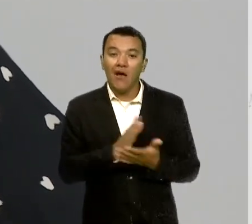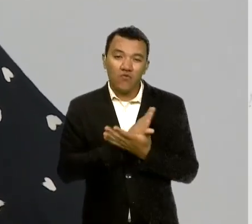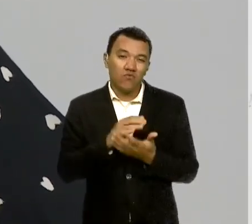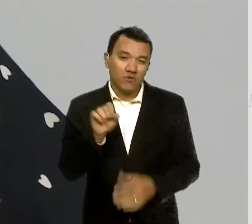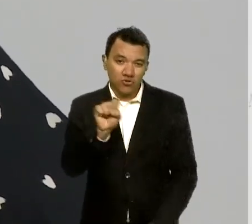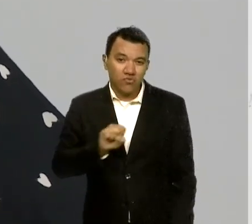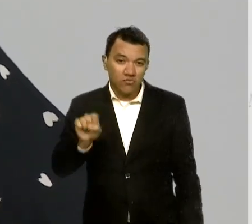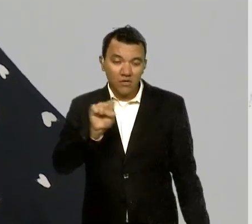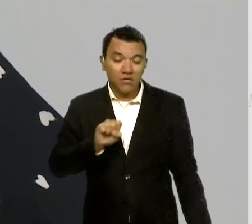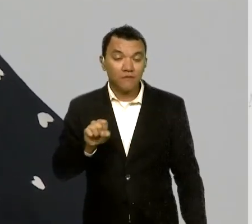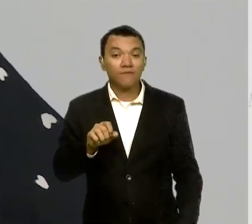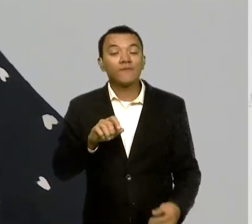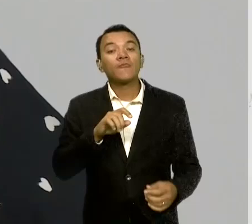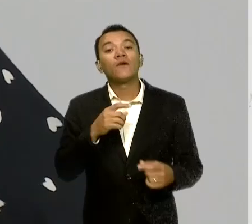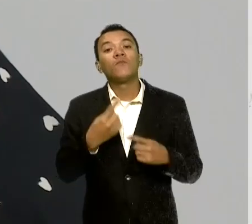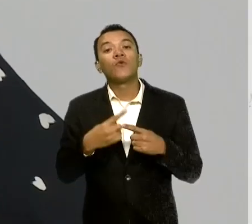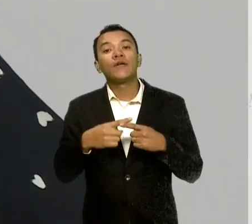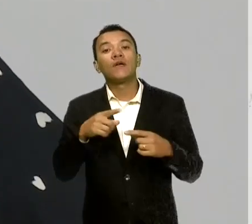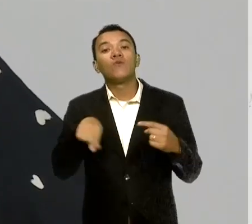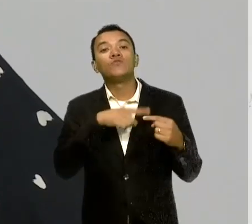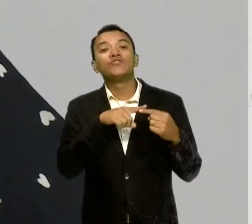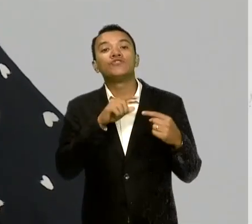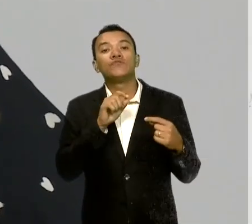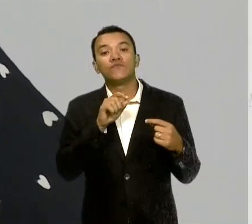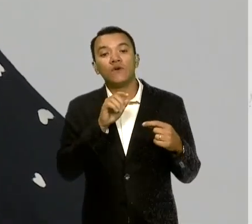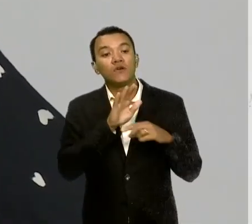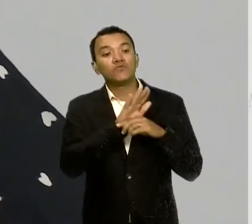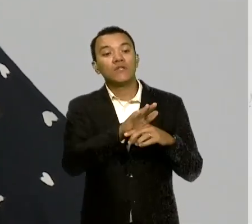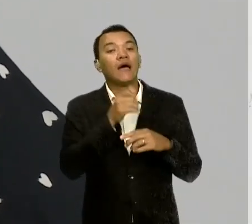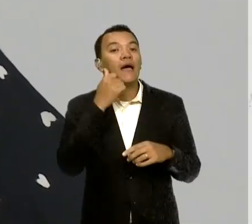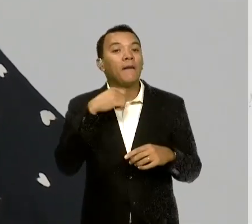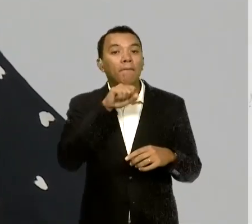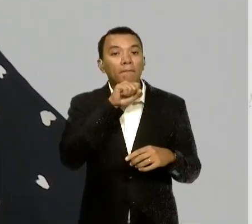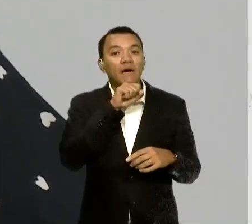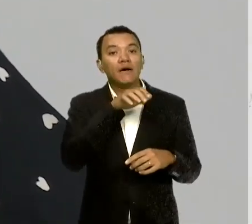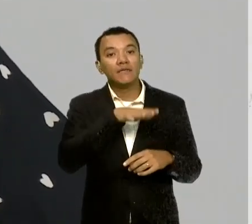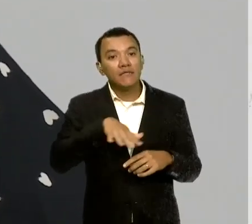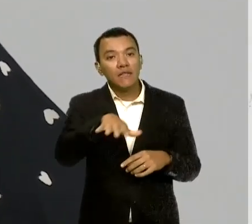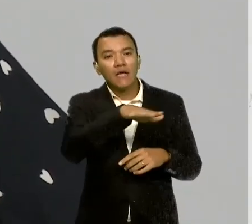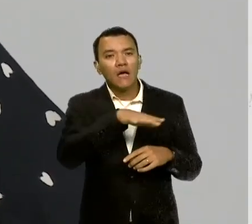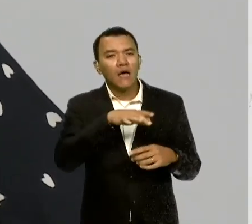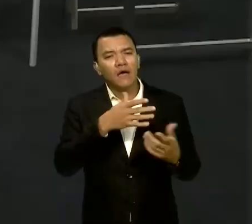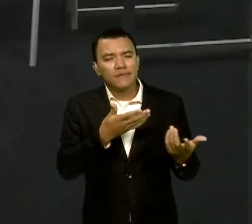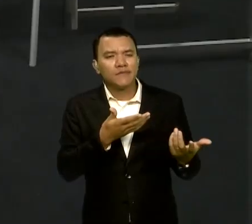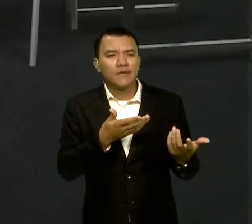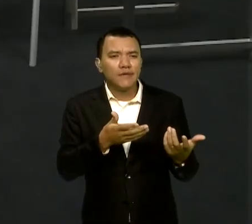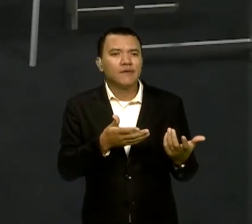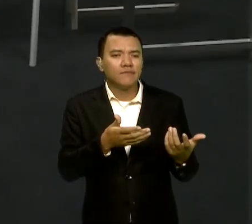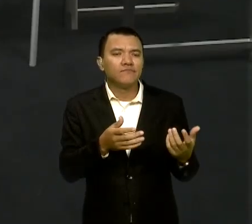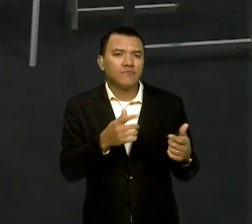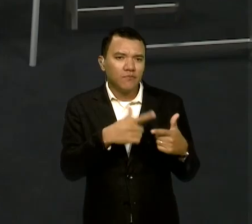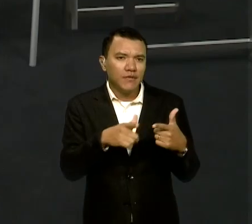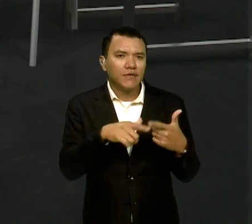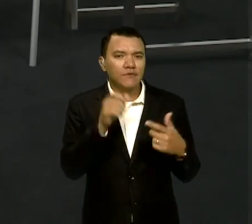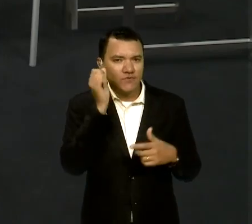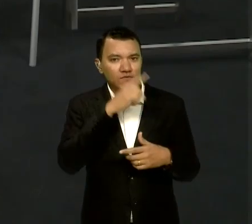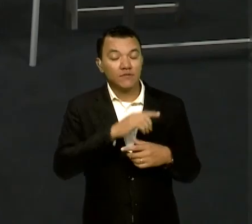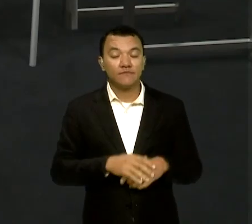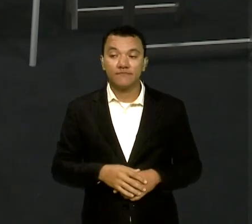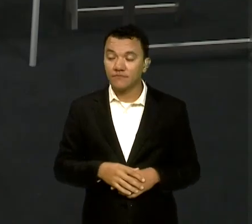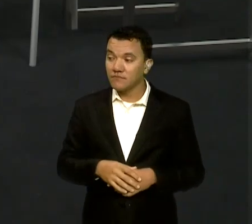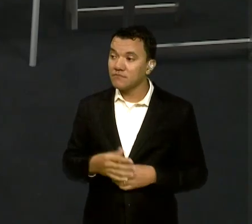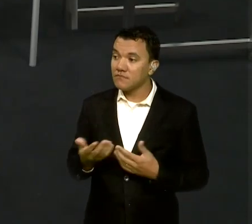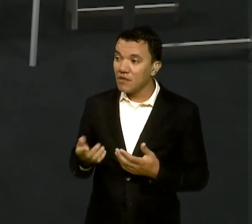objetivo é trabalhar com as mães realmente da área de risco. E aí vocês entendeu? Aproveitam um talento que